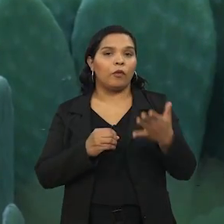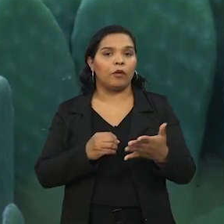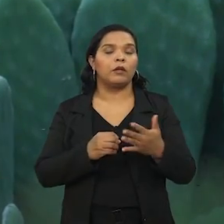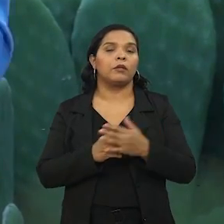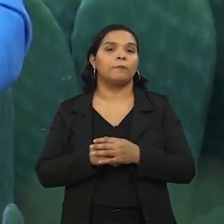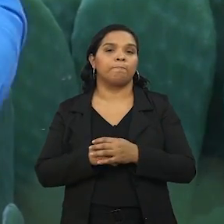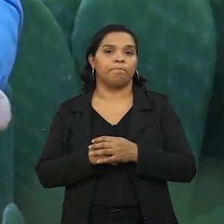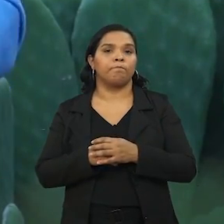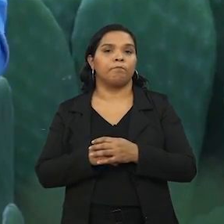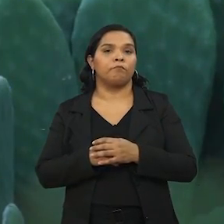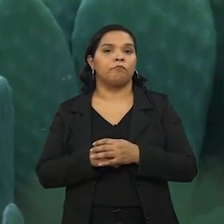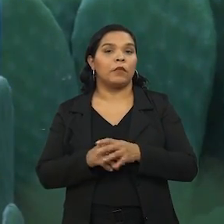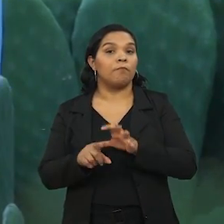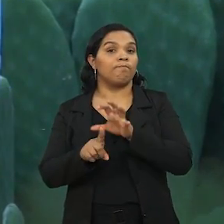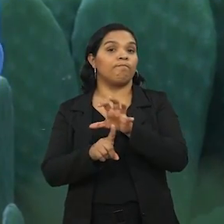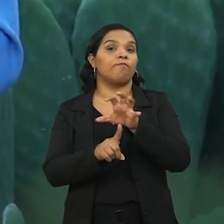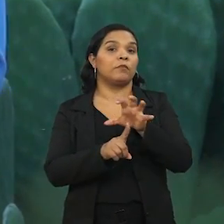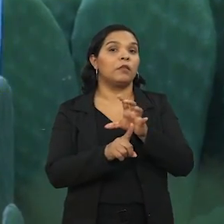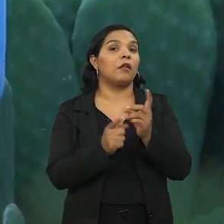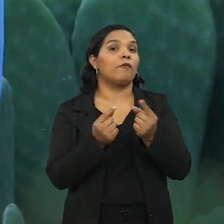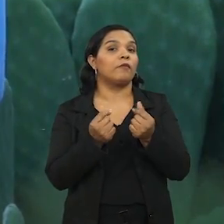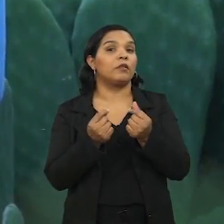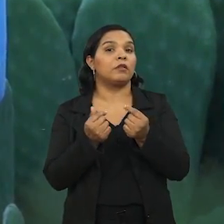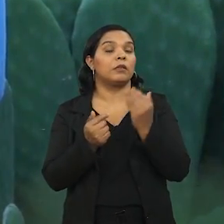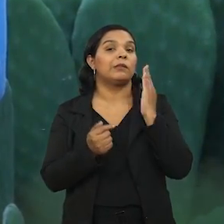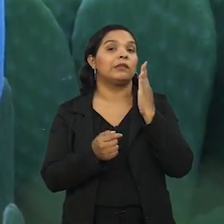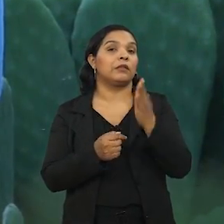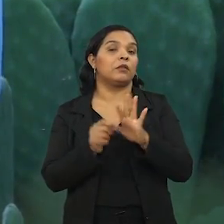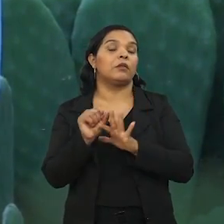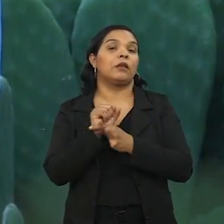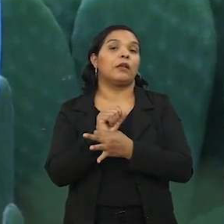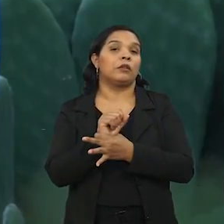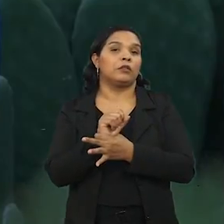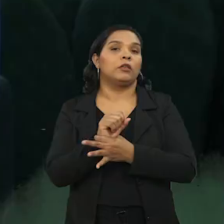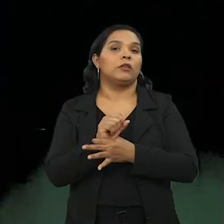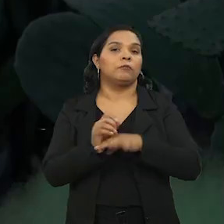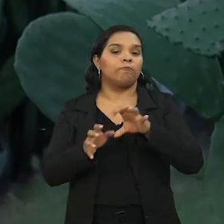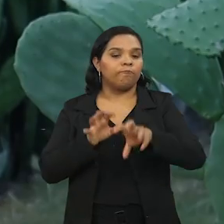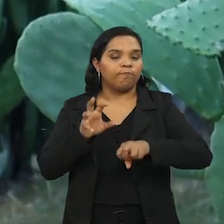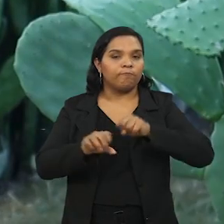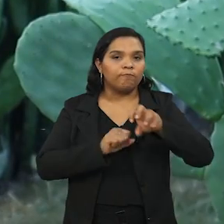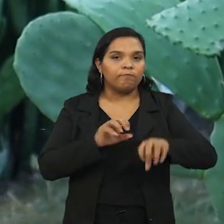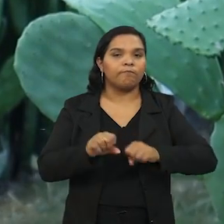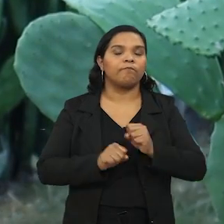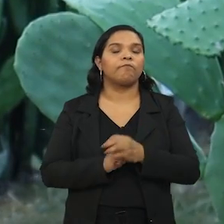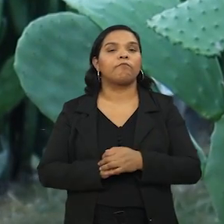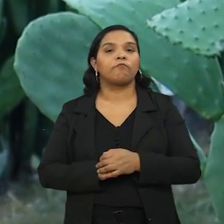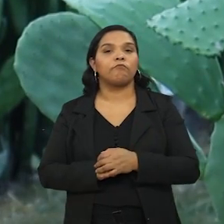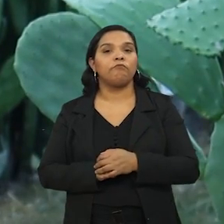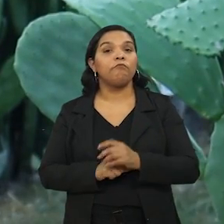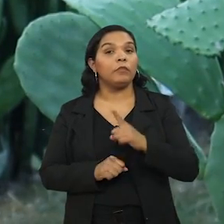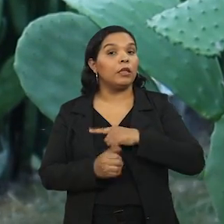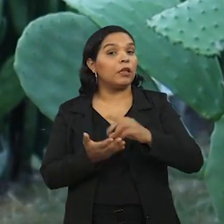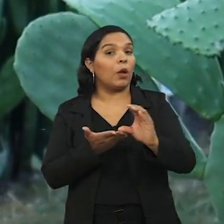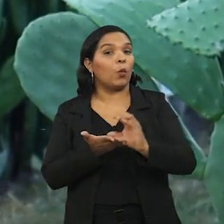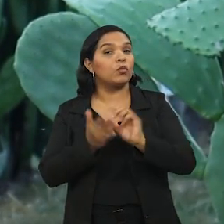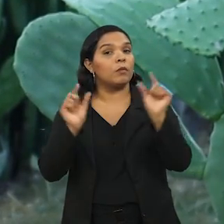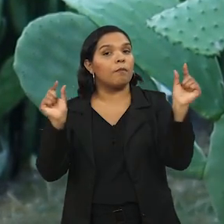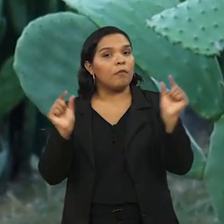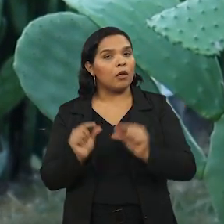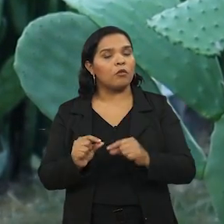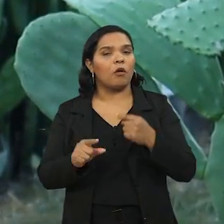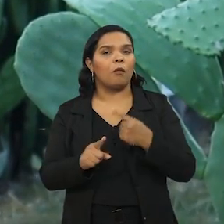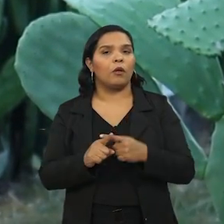otimiza o custo de produção. Então esse é um grande impacto, é um impacto financeiro direto com garantia de colheita. Ela tem um custo menor, pois ela